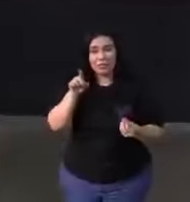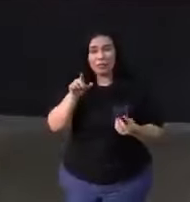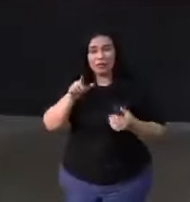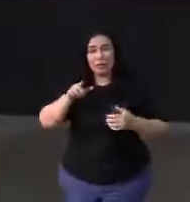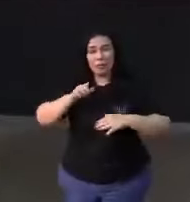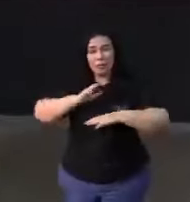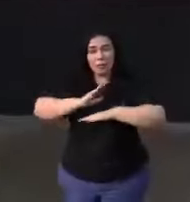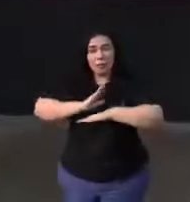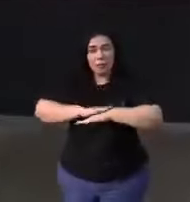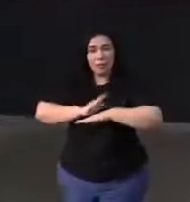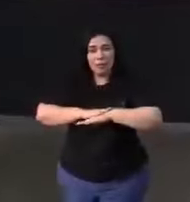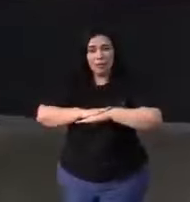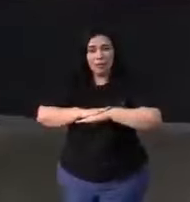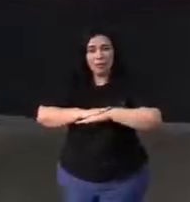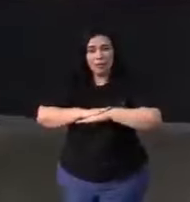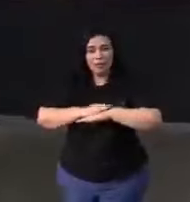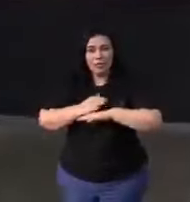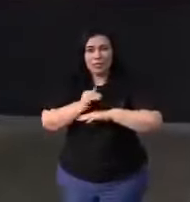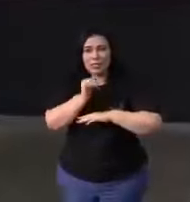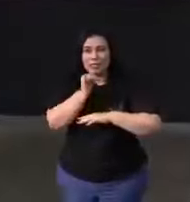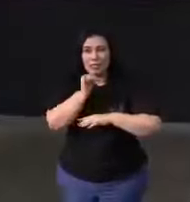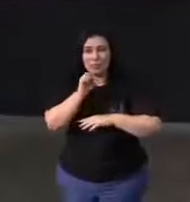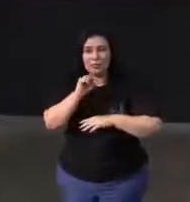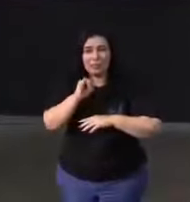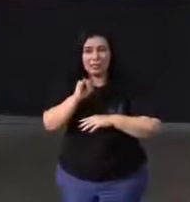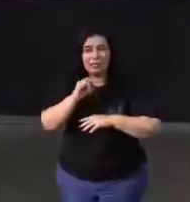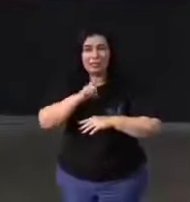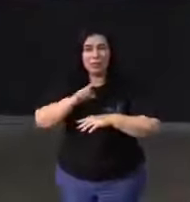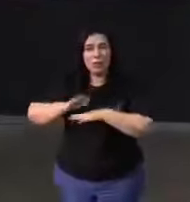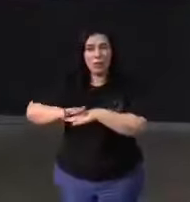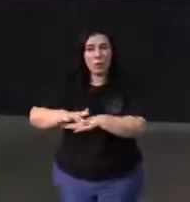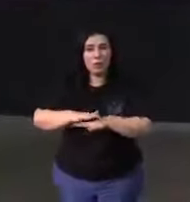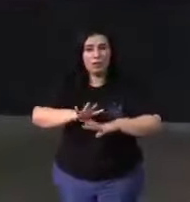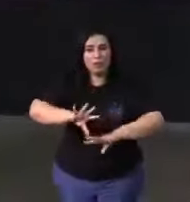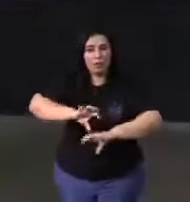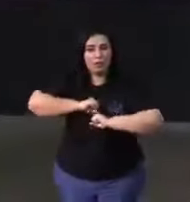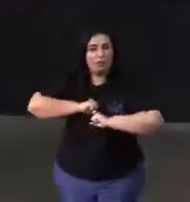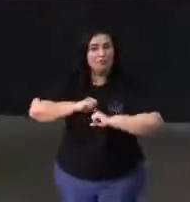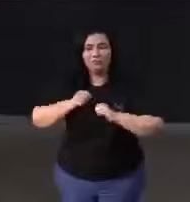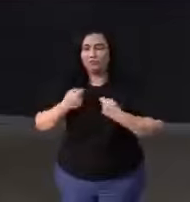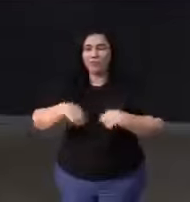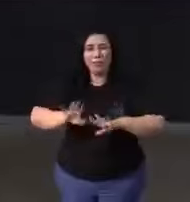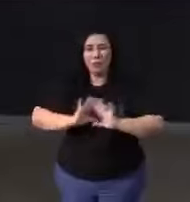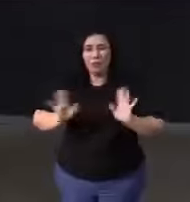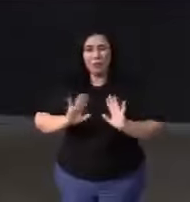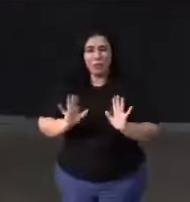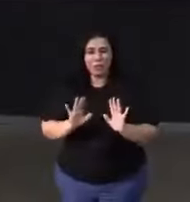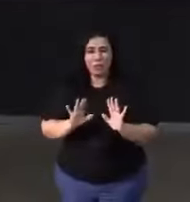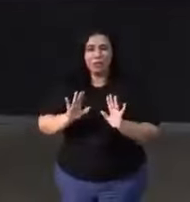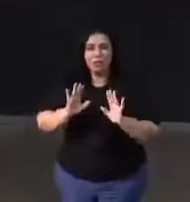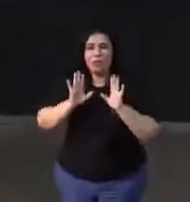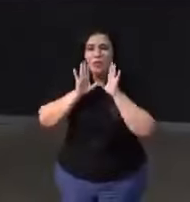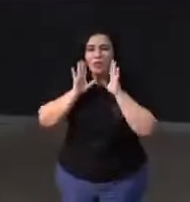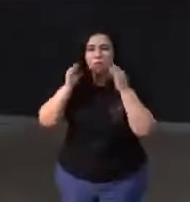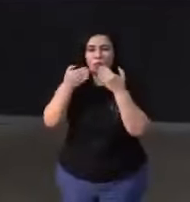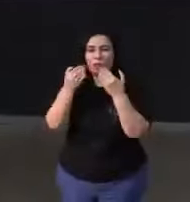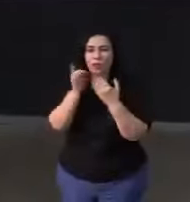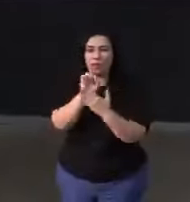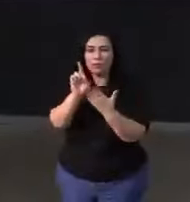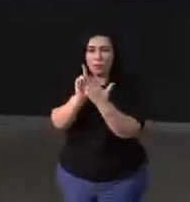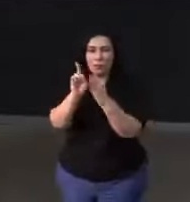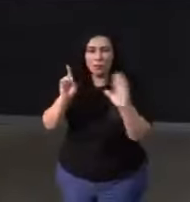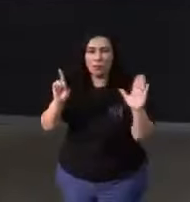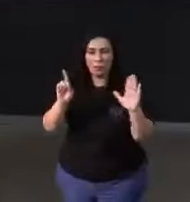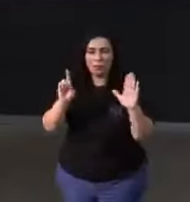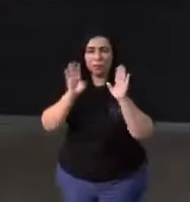por um procedimento, se você carrega algum diagnóstico nesses dias, não importa, continue olhando para o trono, continue